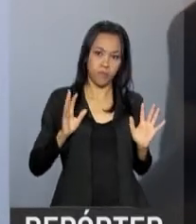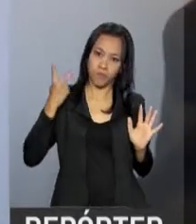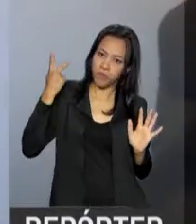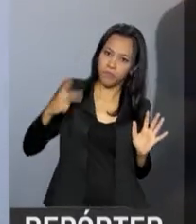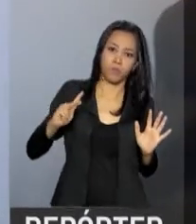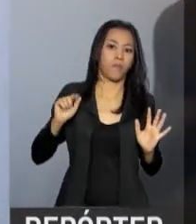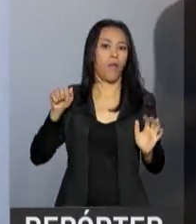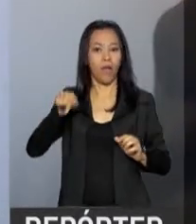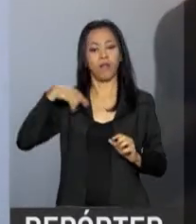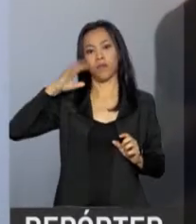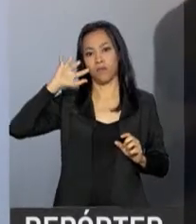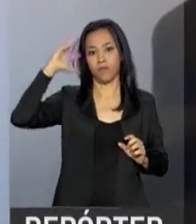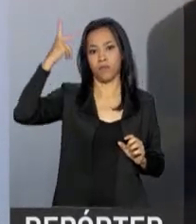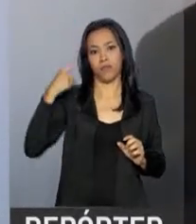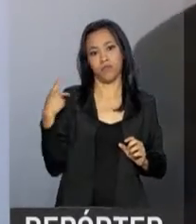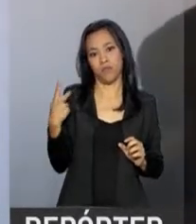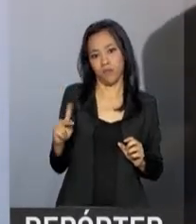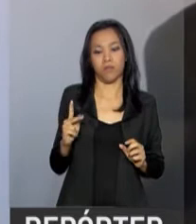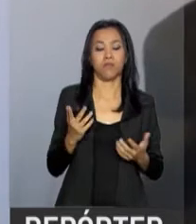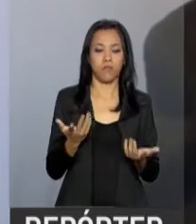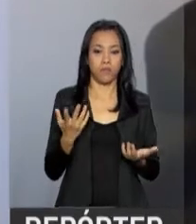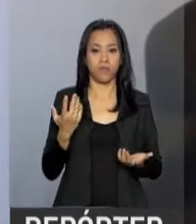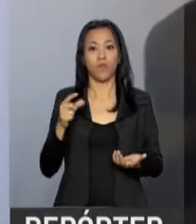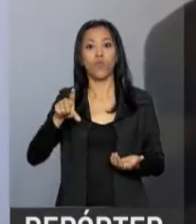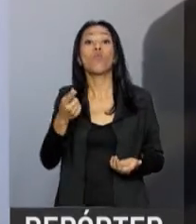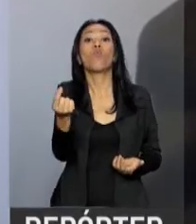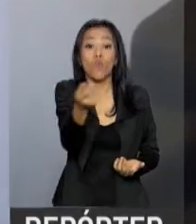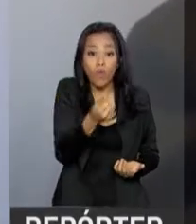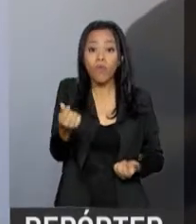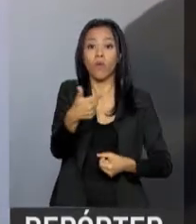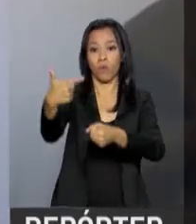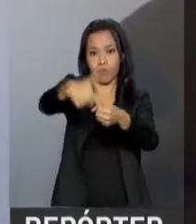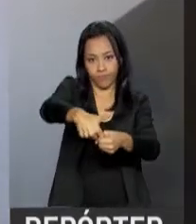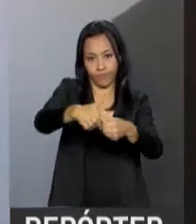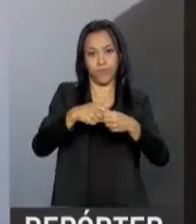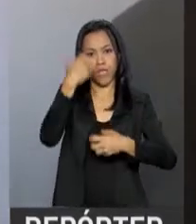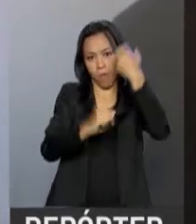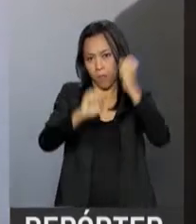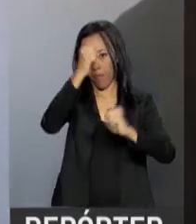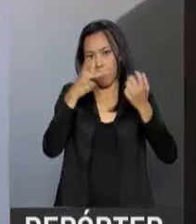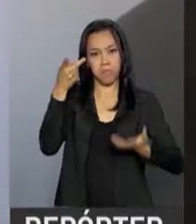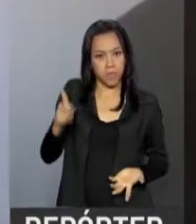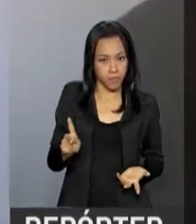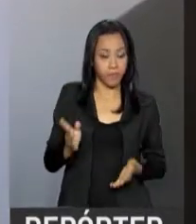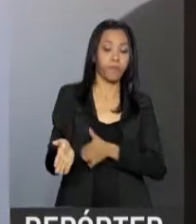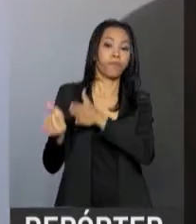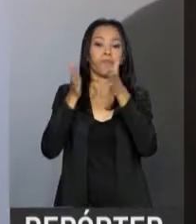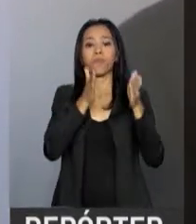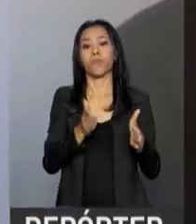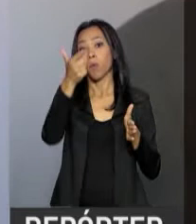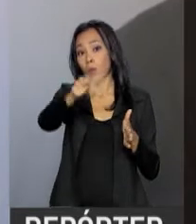acordo com as condições de mercado e de produção da empresa em relação